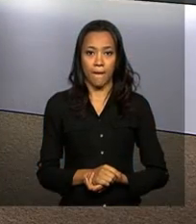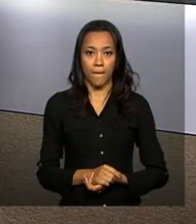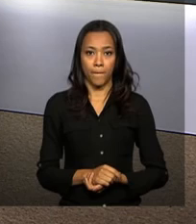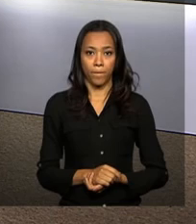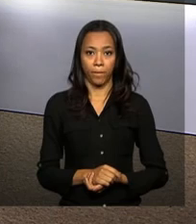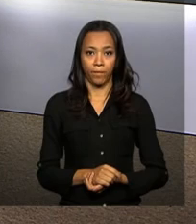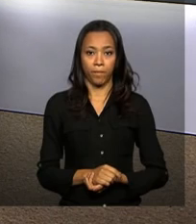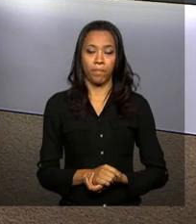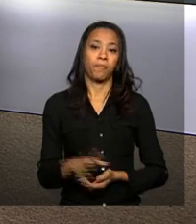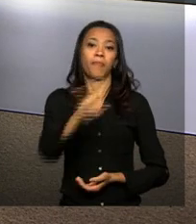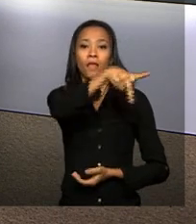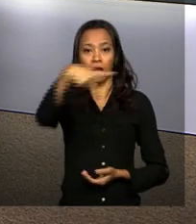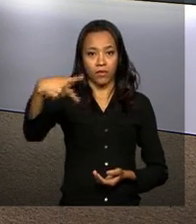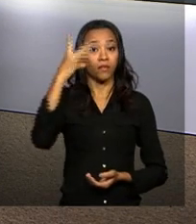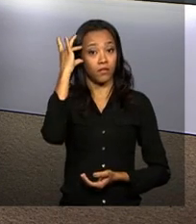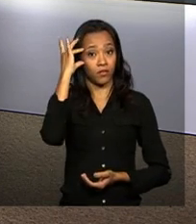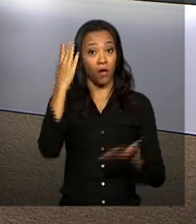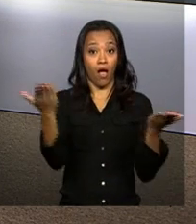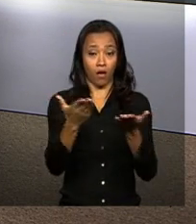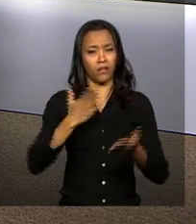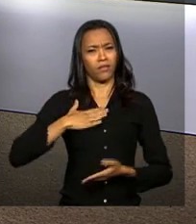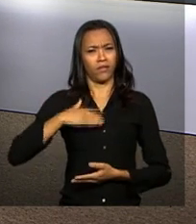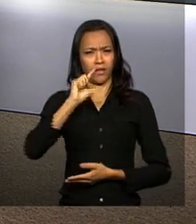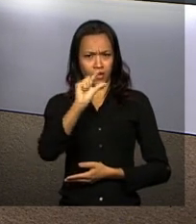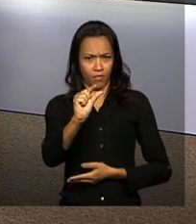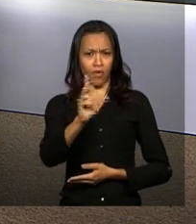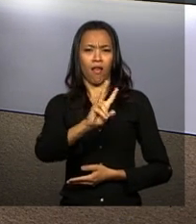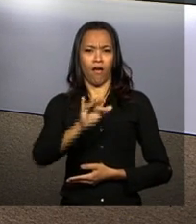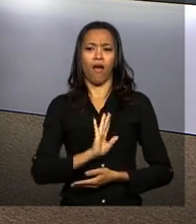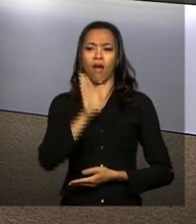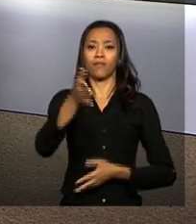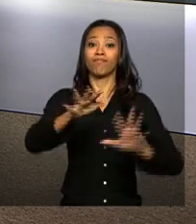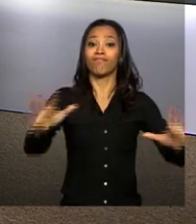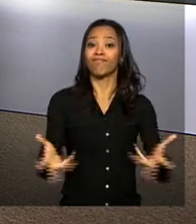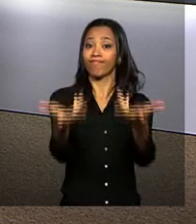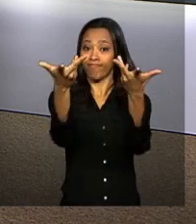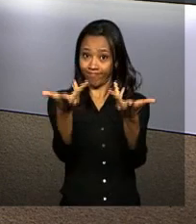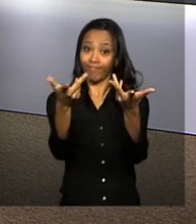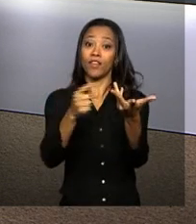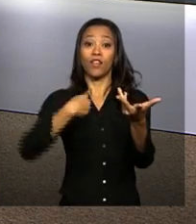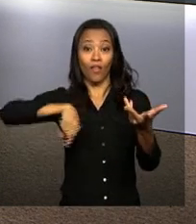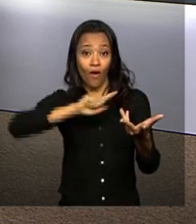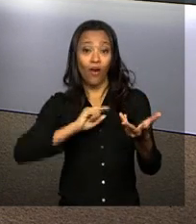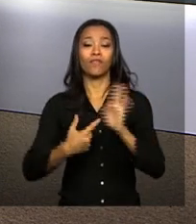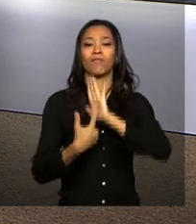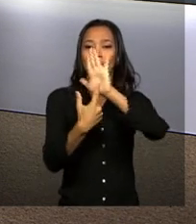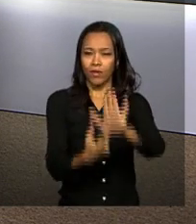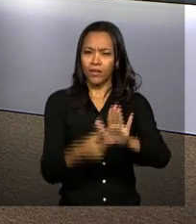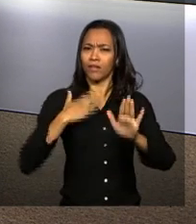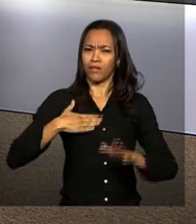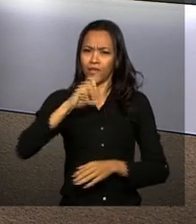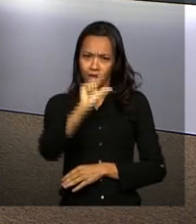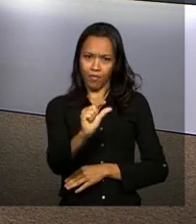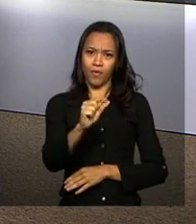a presidenta dilma rousseff se dirige daqui a pouco ao palco da cerimônia e nós iremos transmitir dentro de instantes ao